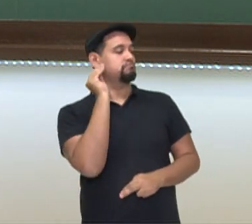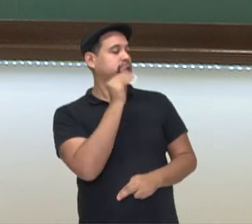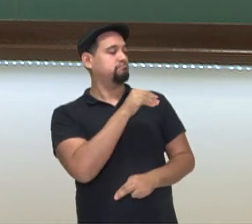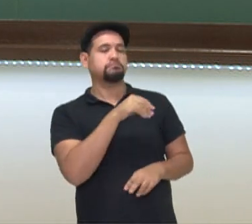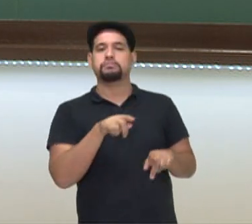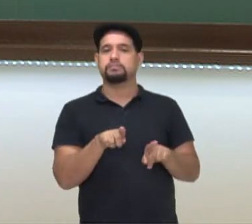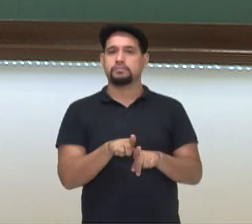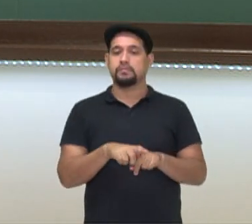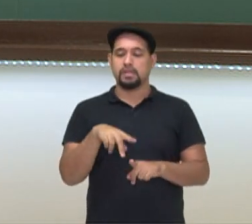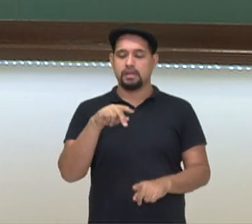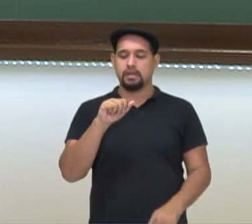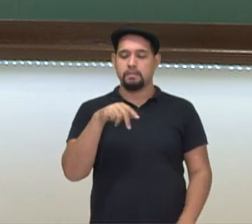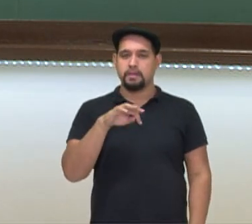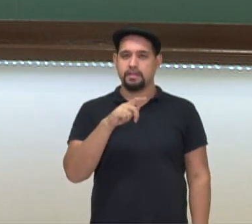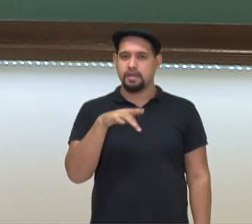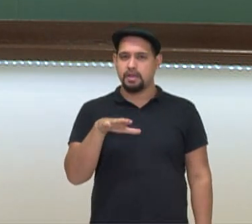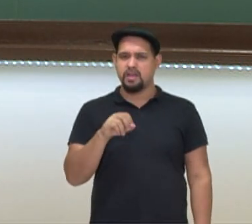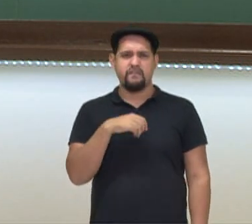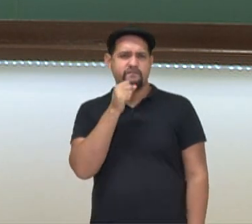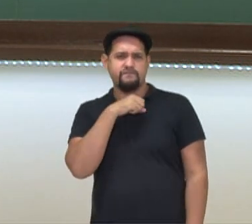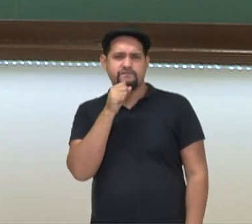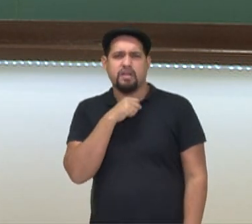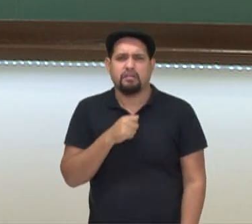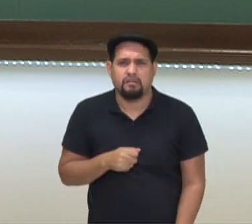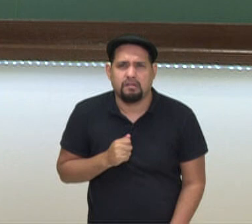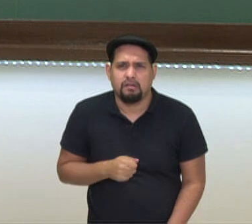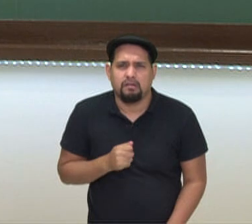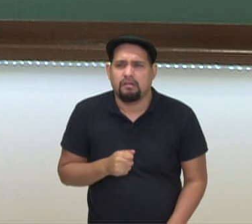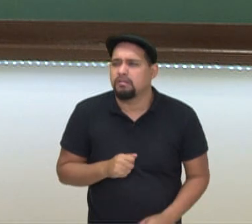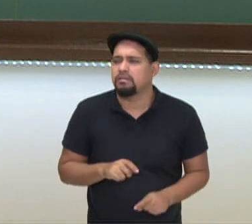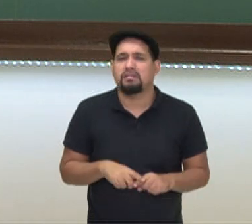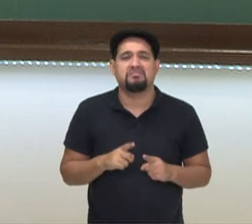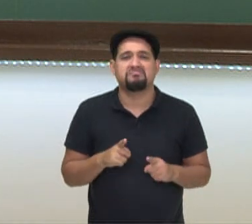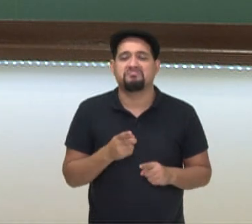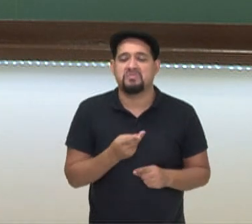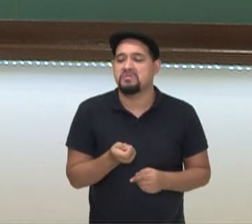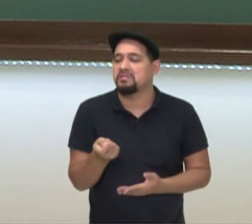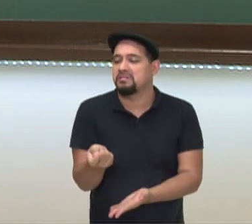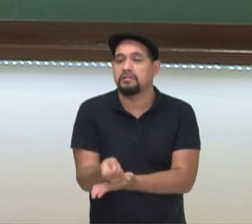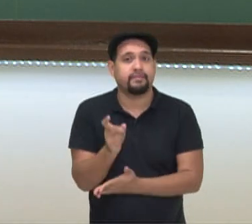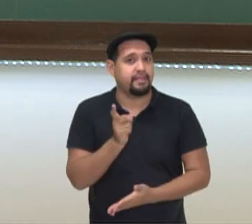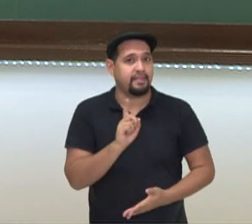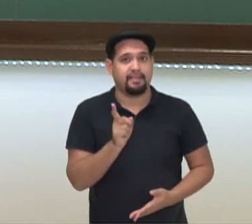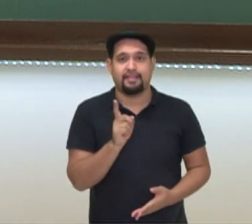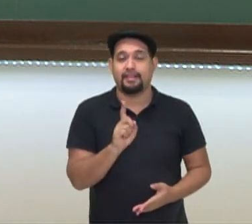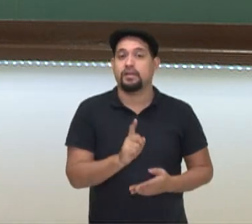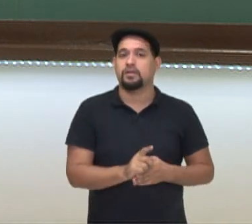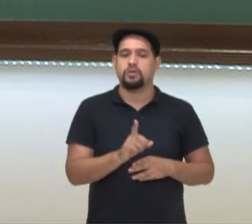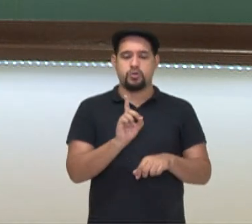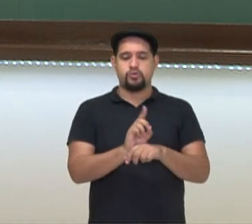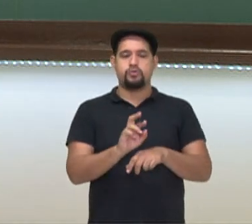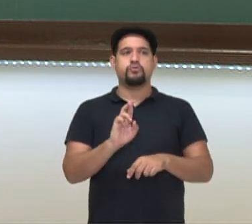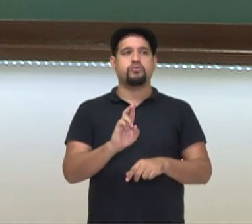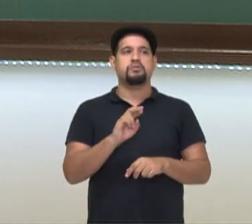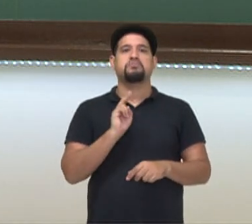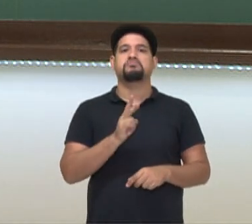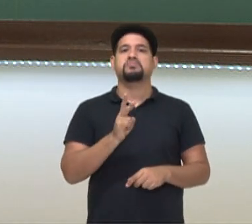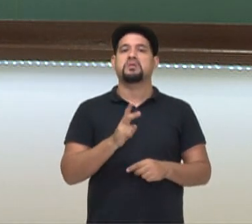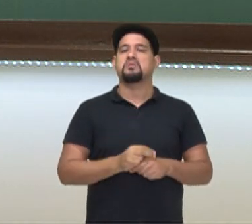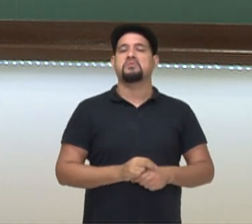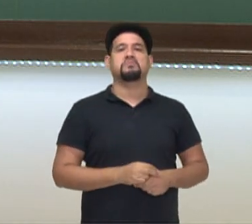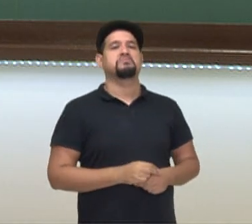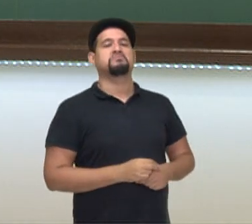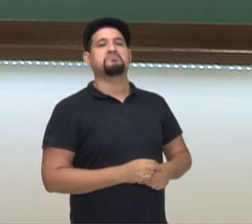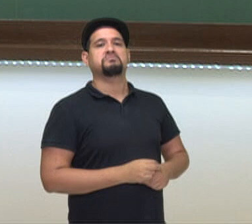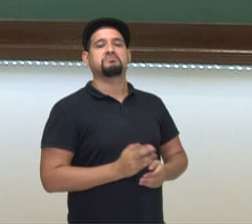Pantaleão, por exemplo, é um velho corcunda avarento ali, ó, que não empresta um realzinho para ninguém. O doutor estava sempre